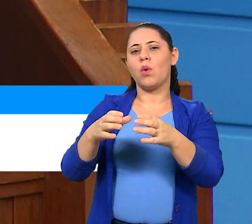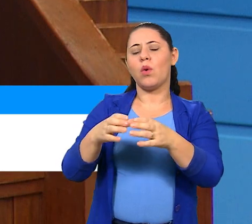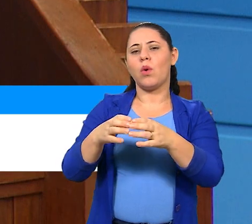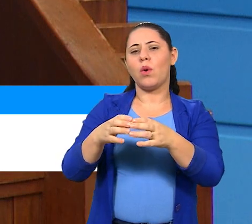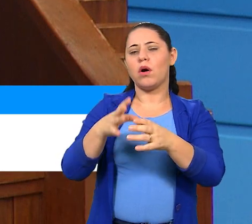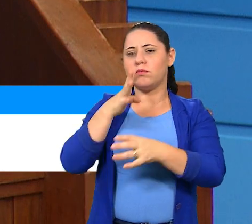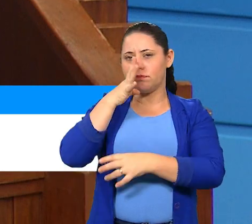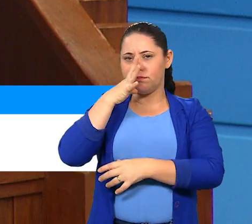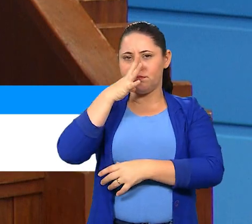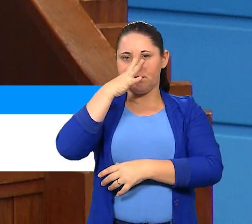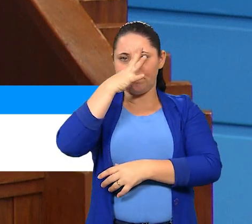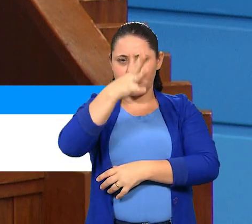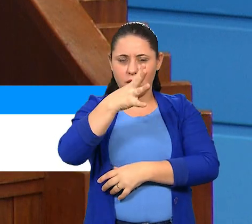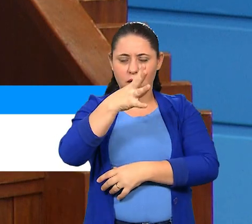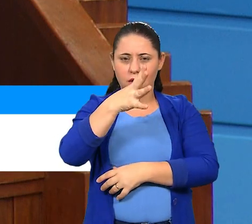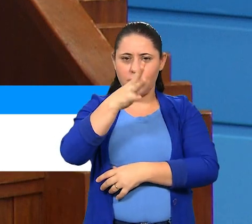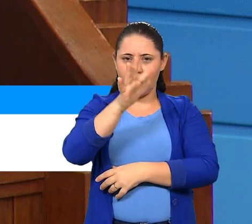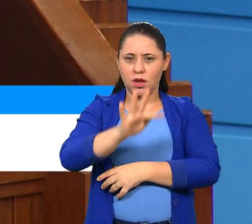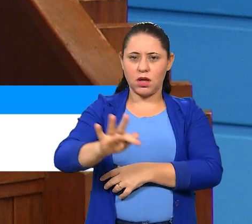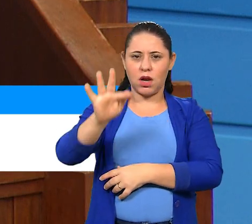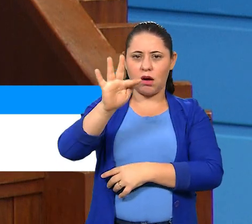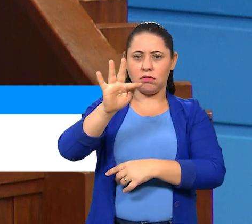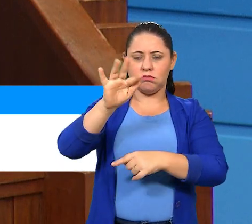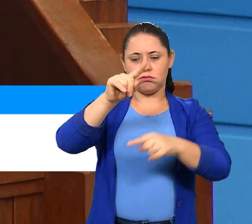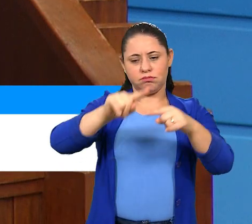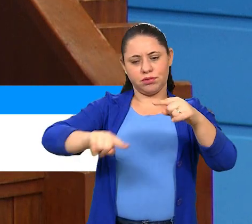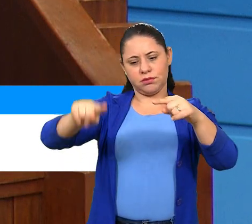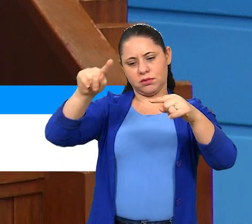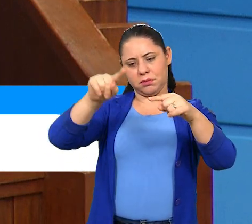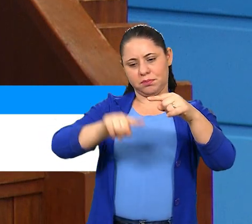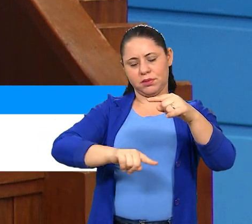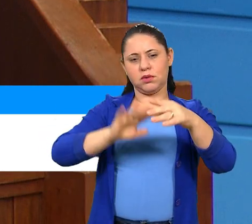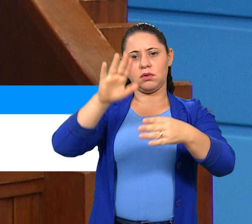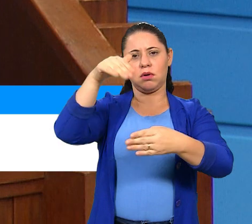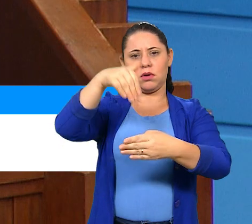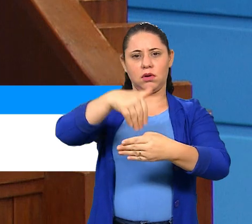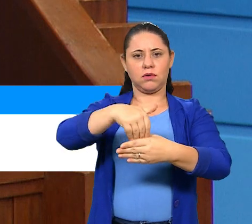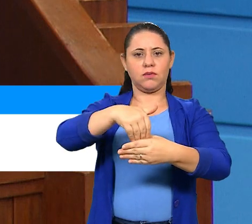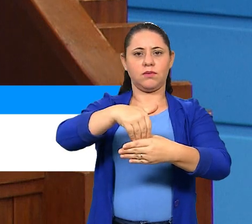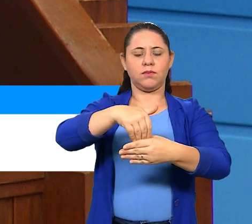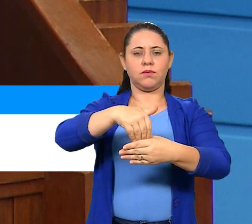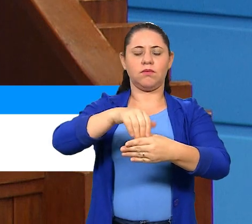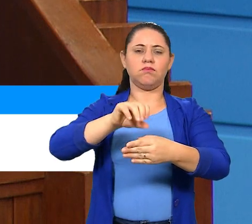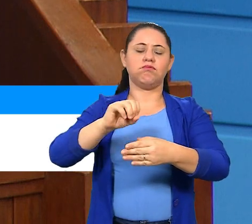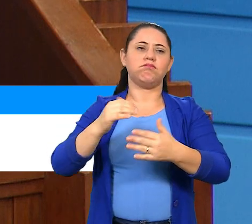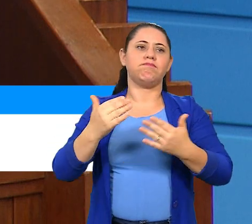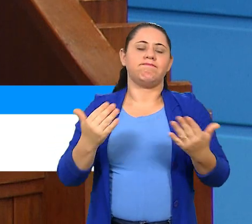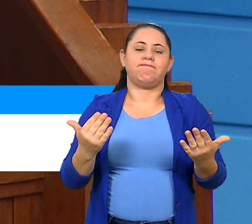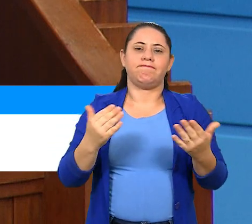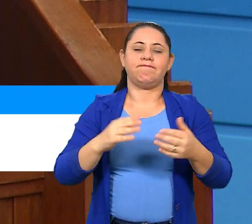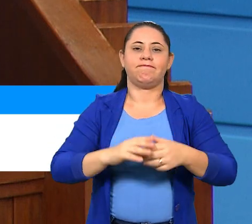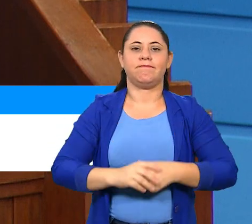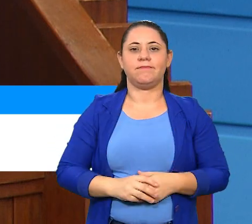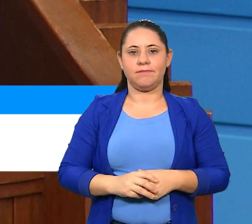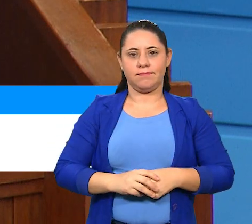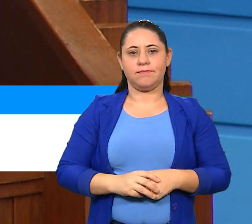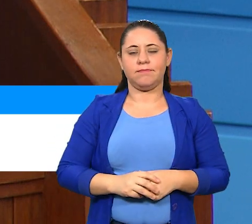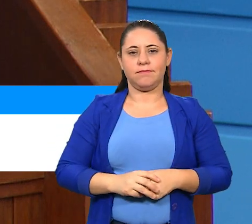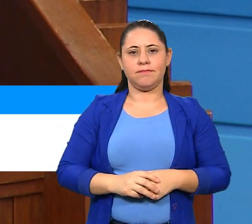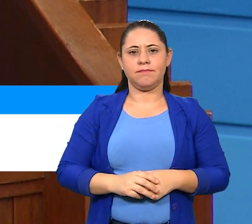intervenção Federal anular o resultado das eleições ou